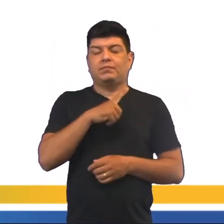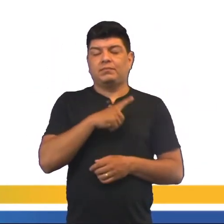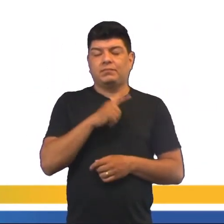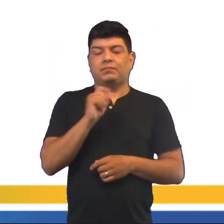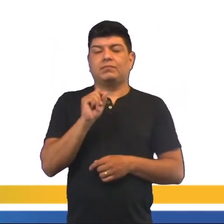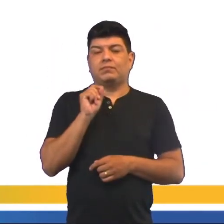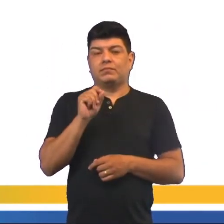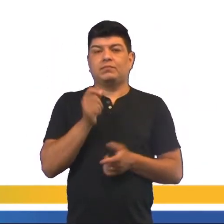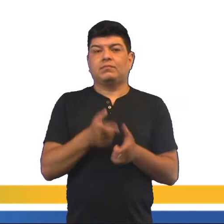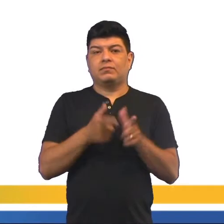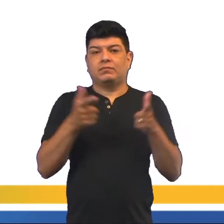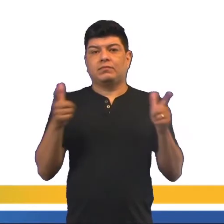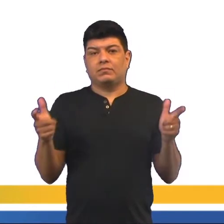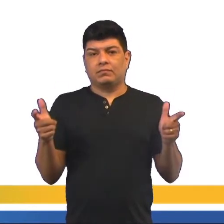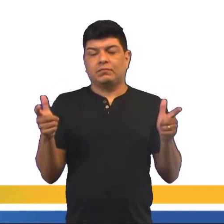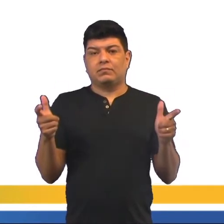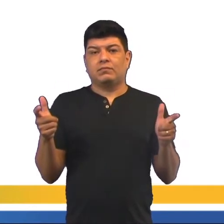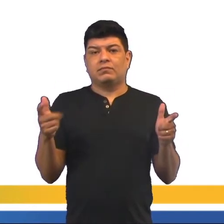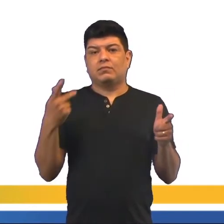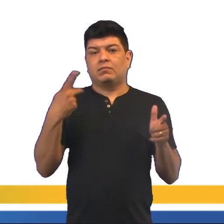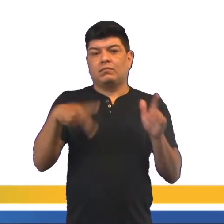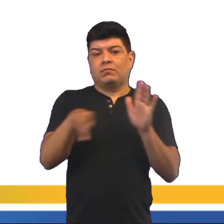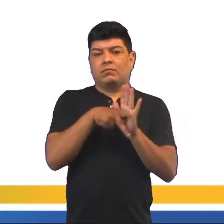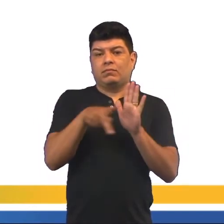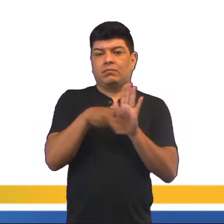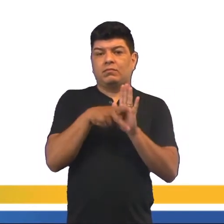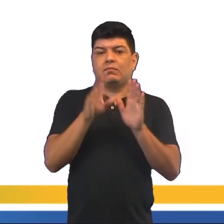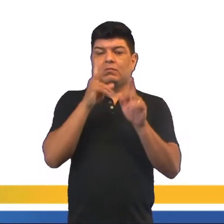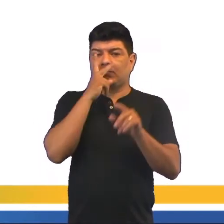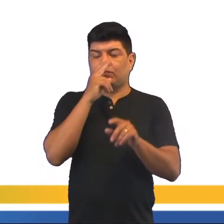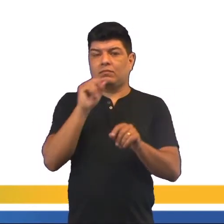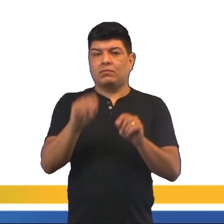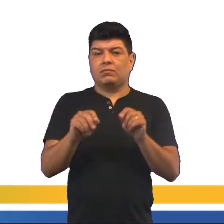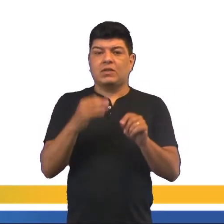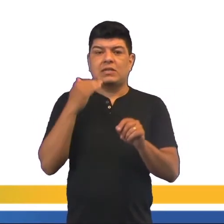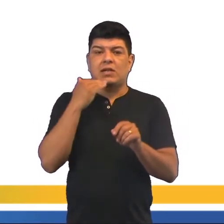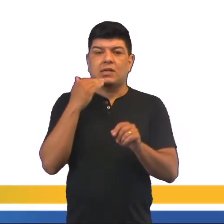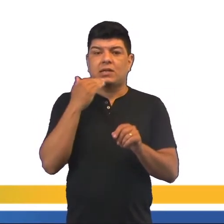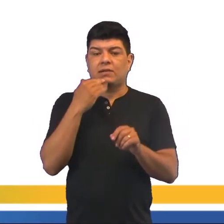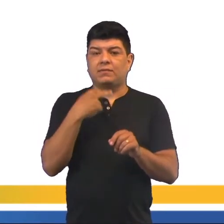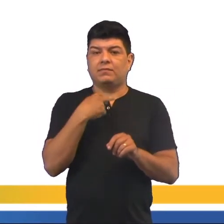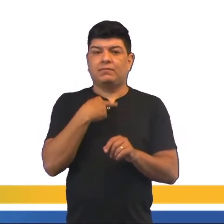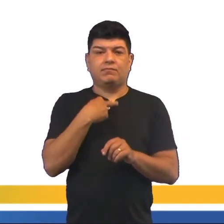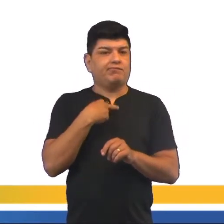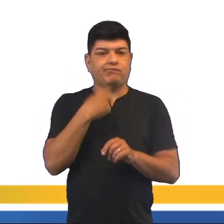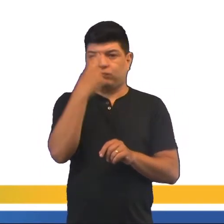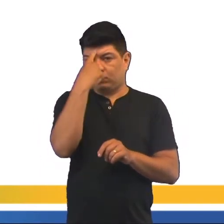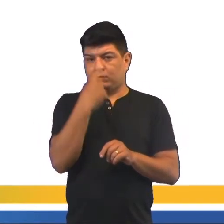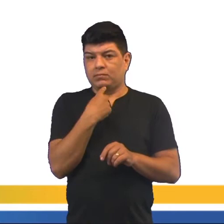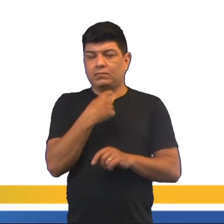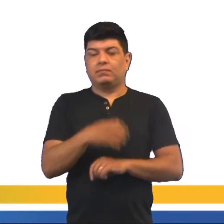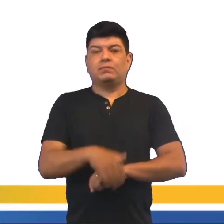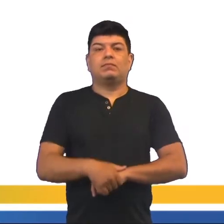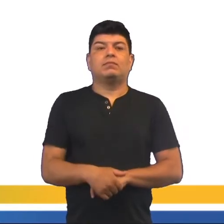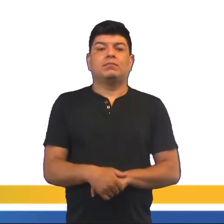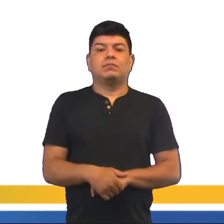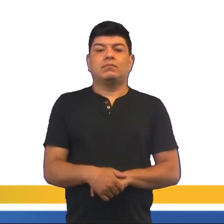as dimensões aumentadas na sua proporção para não ficar deformada a figura.